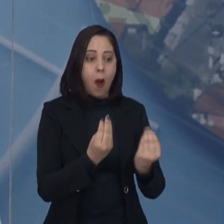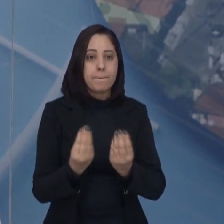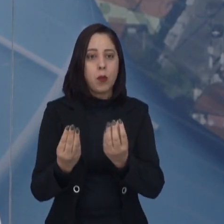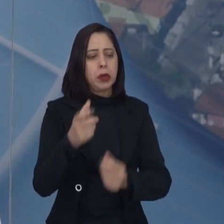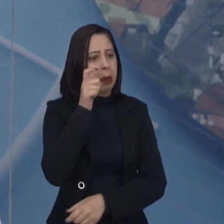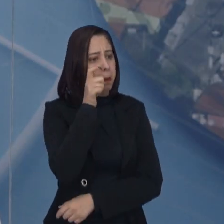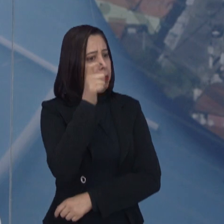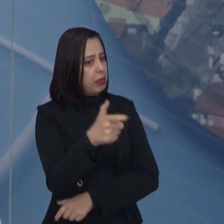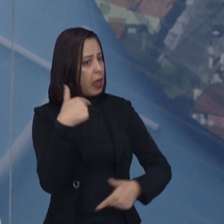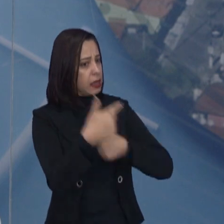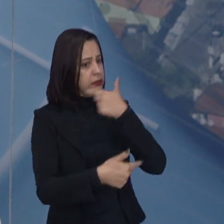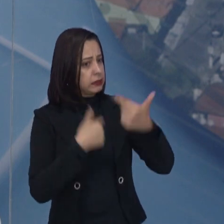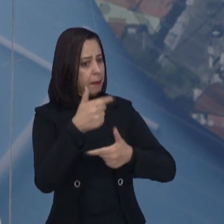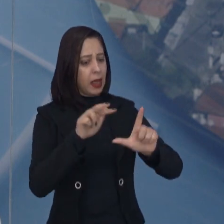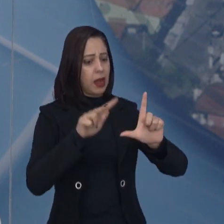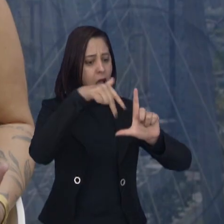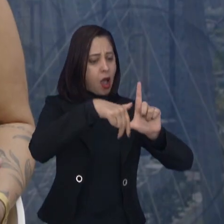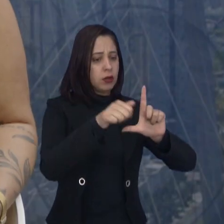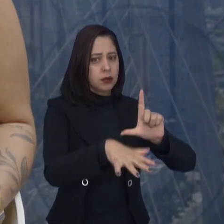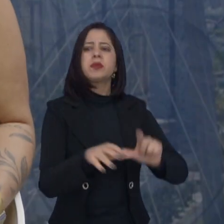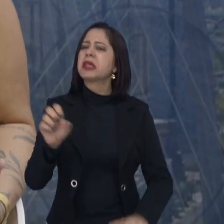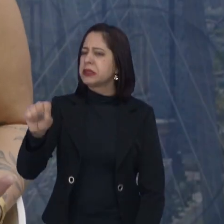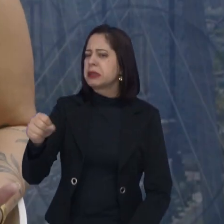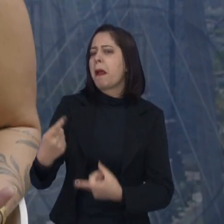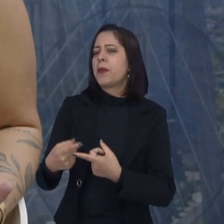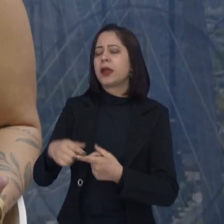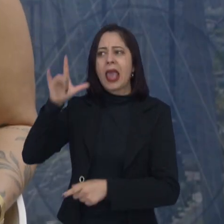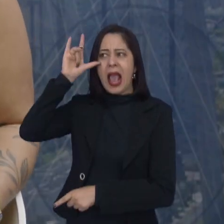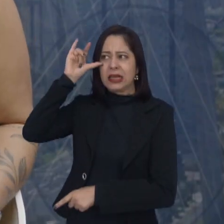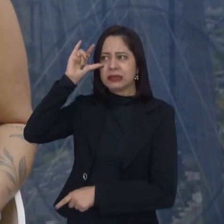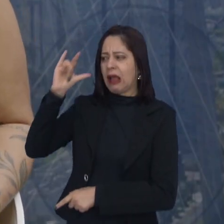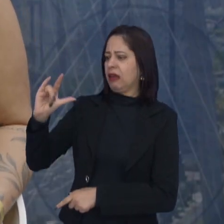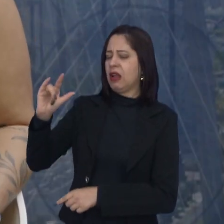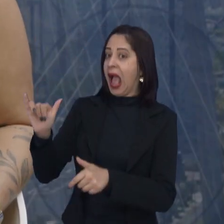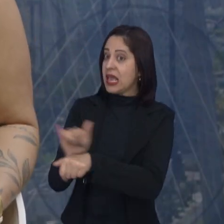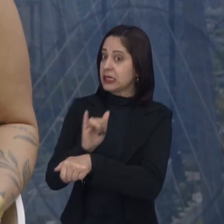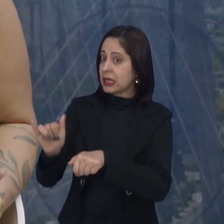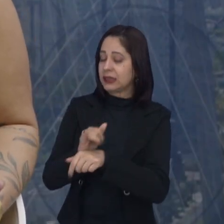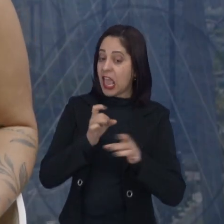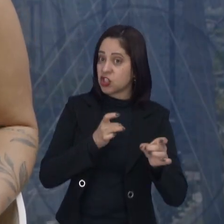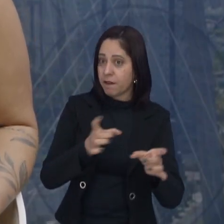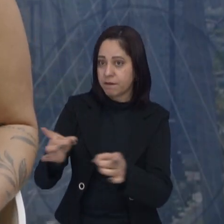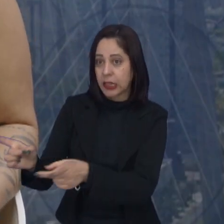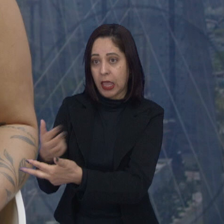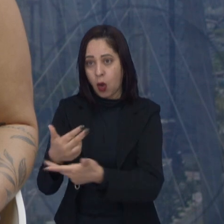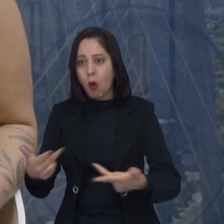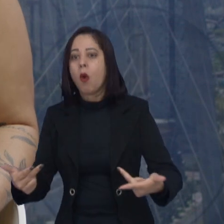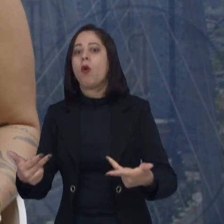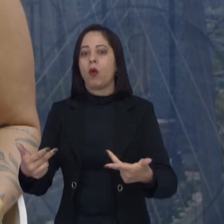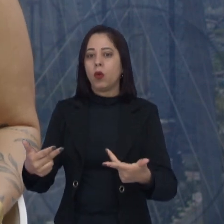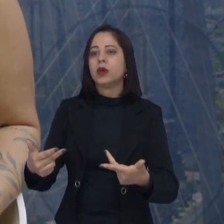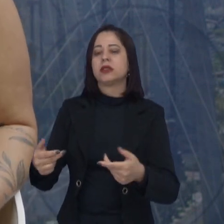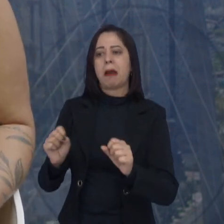também, né? Sim, porque o Instagram ele é uma ferramenta, querendo ou não, uma ferramenta de trabalho, né? Uma ferramenta de venda, de produção de conteúdo. Então, seja